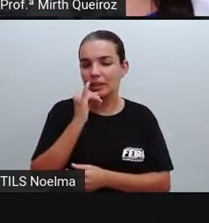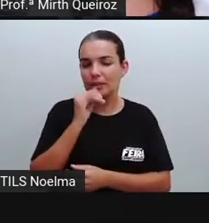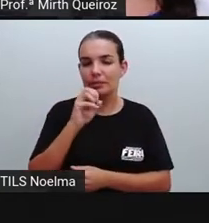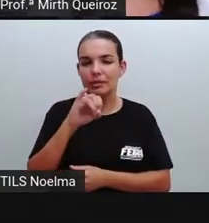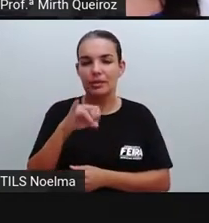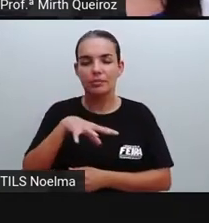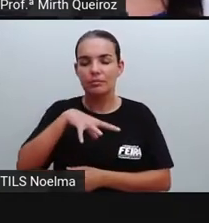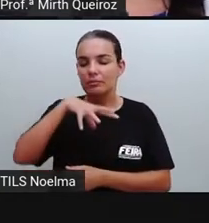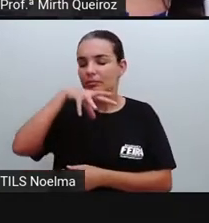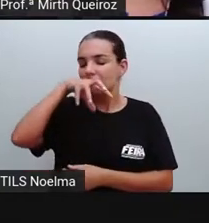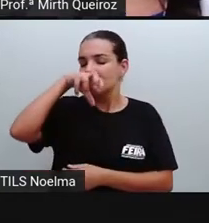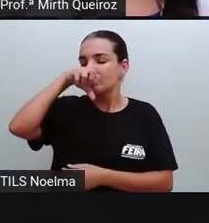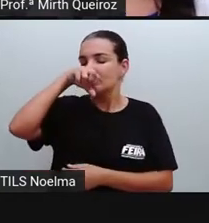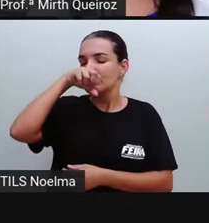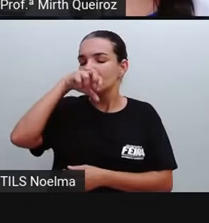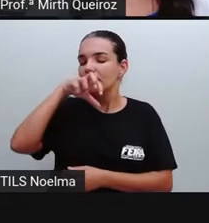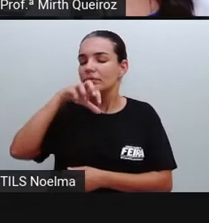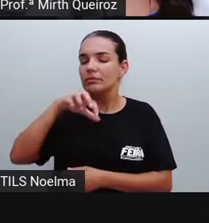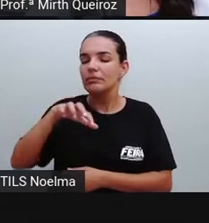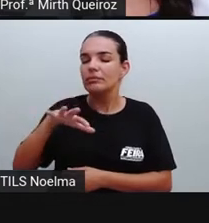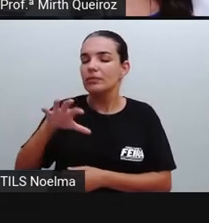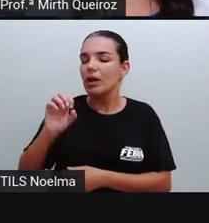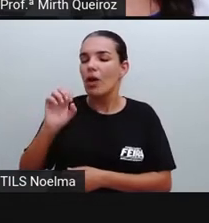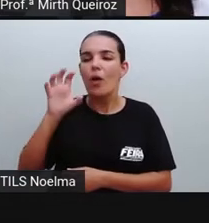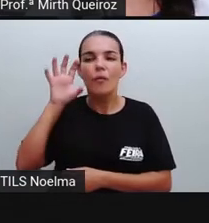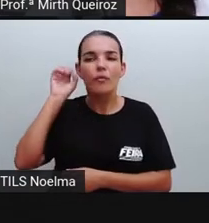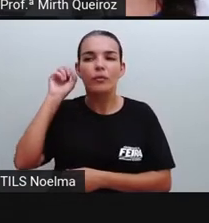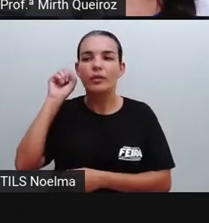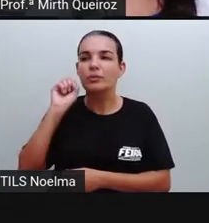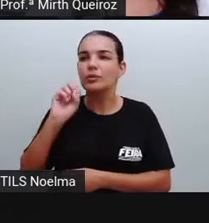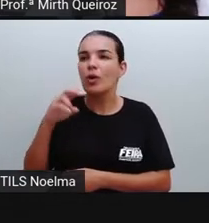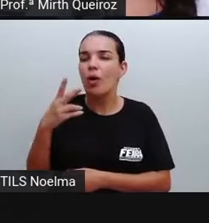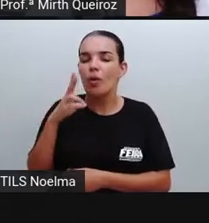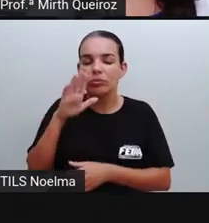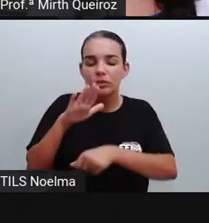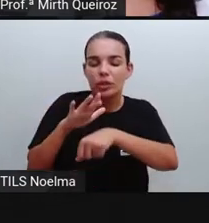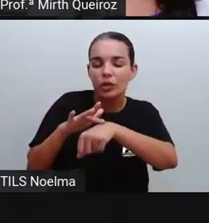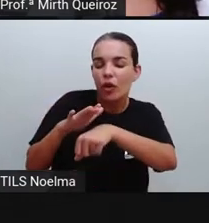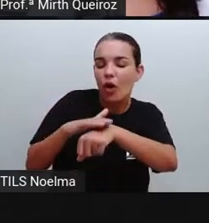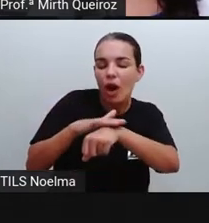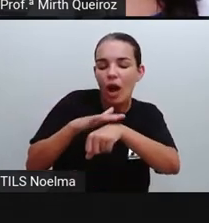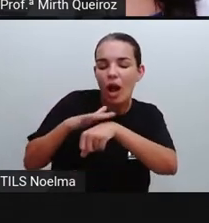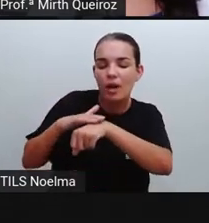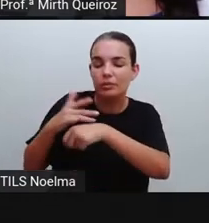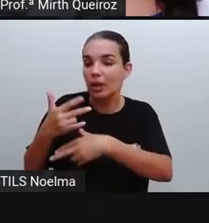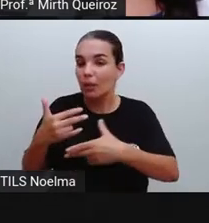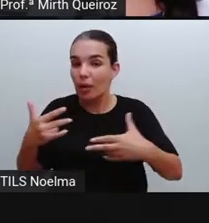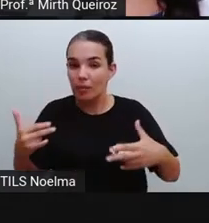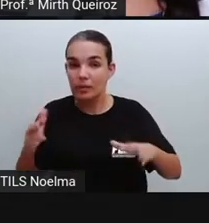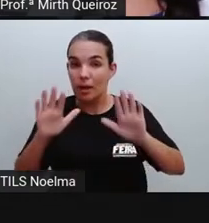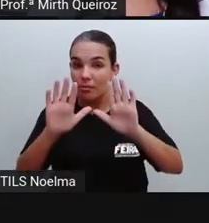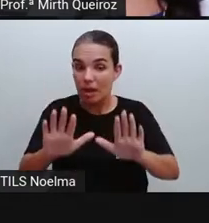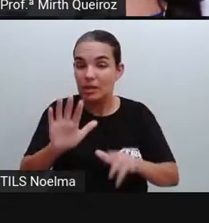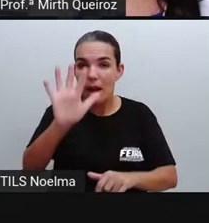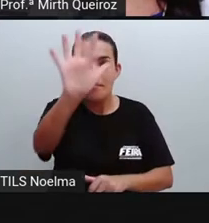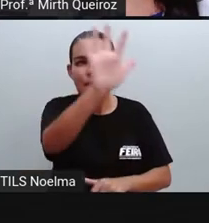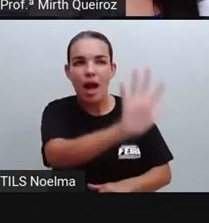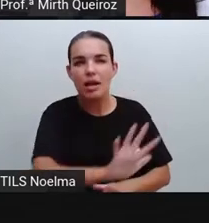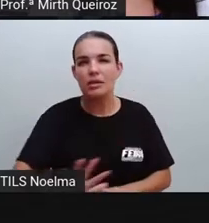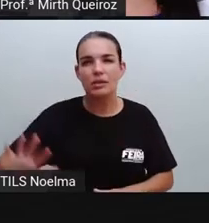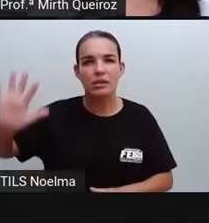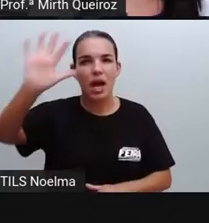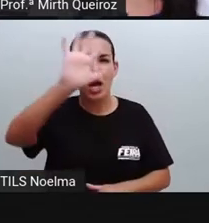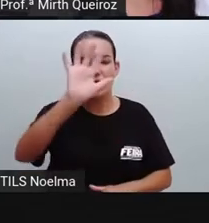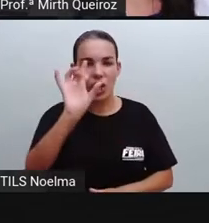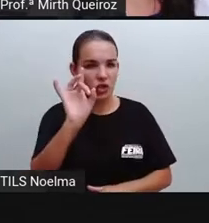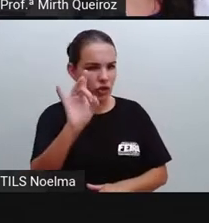seu cheiro, quando nós ouvimos ou tocamos algo neste lugar. Mas é importante lembrar que paisagem não é só aquilo que é